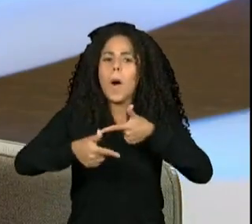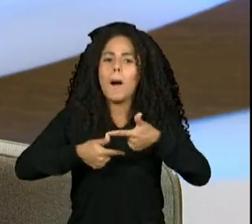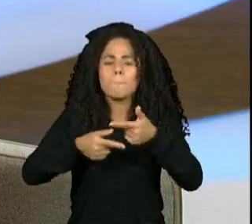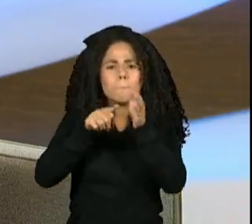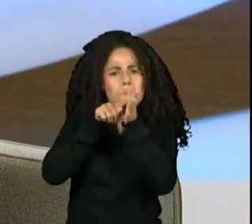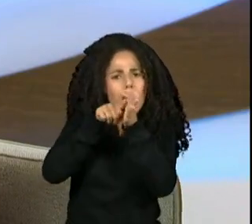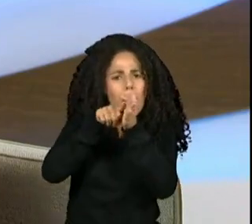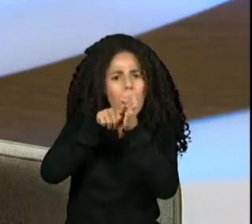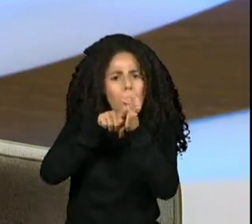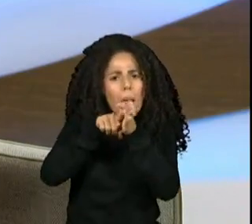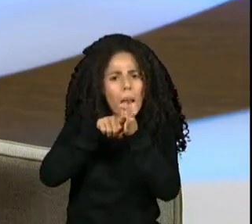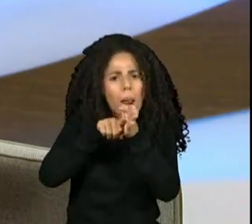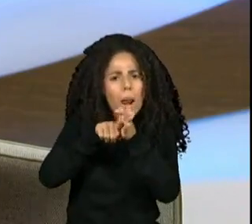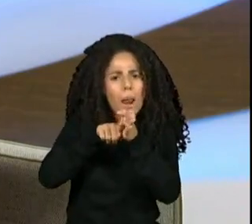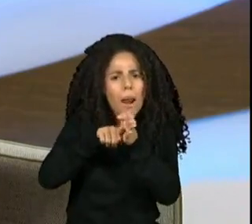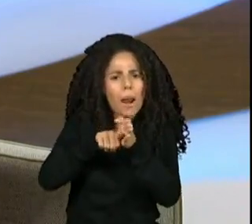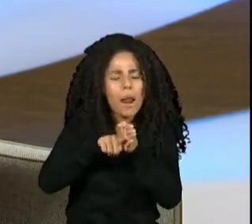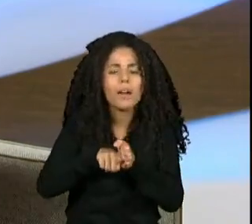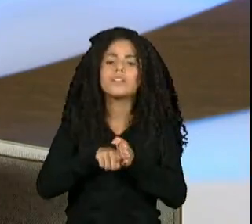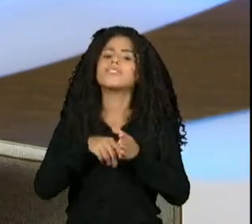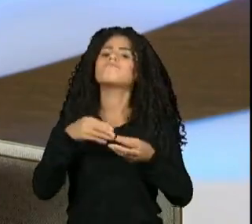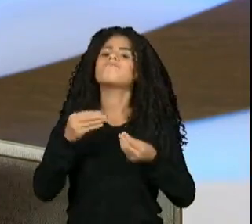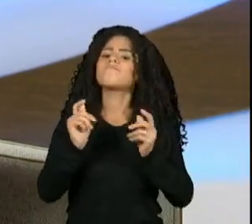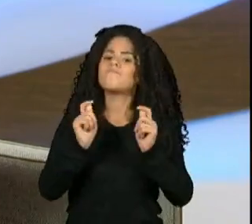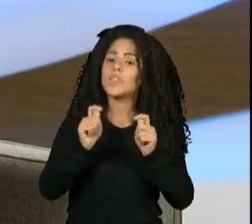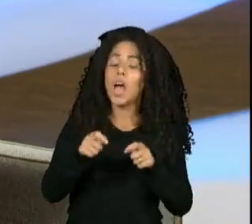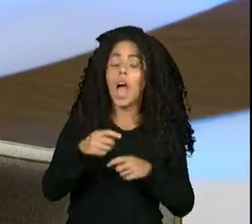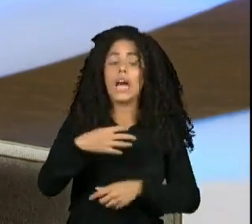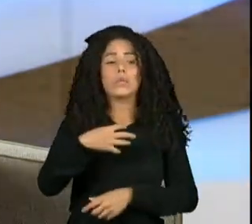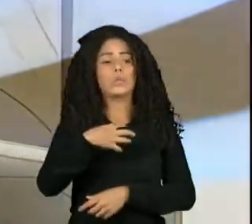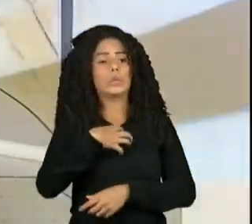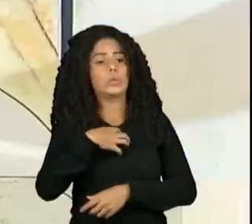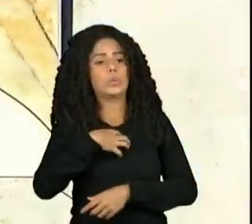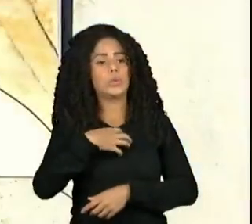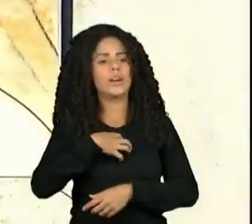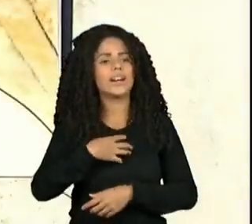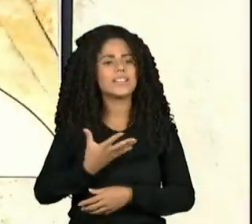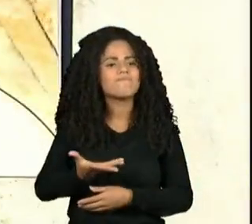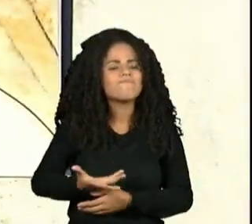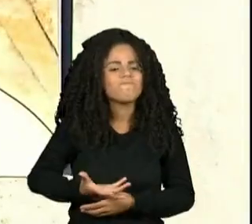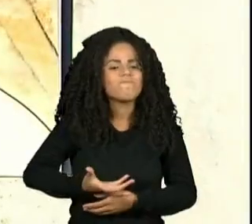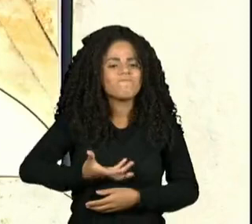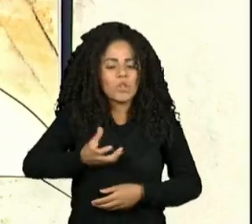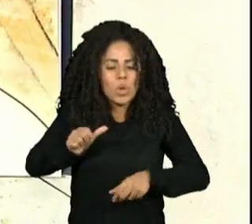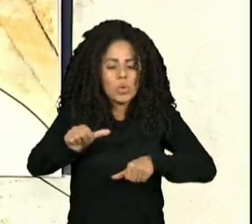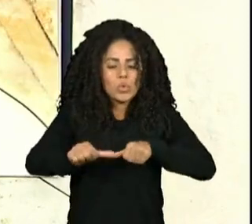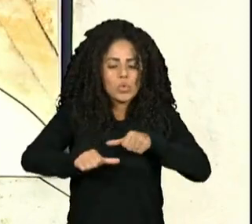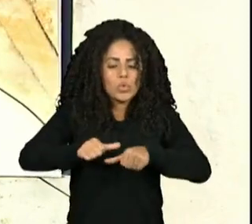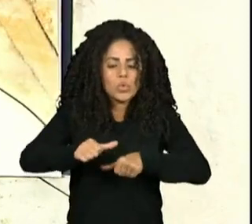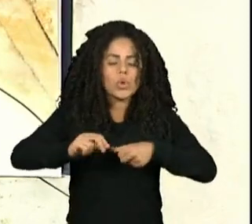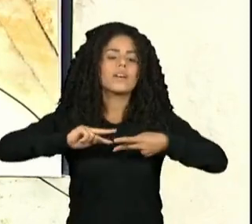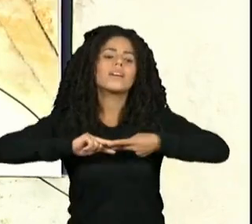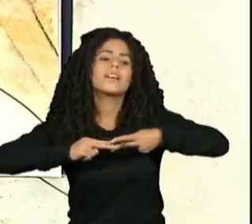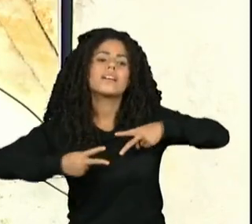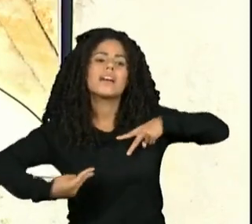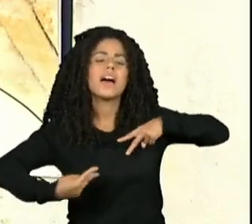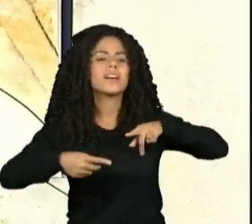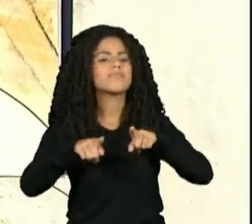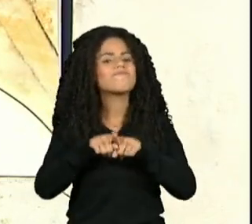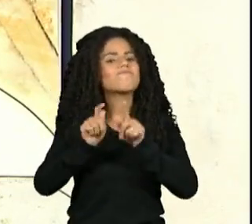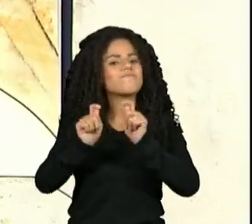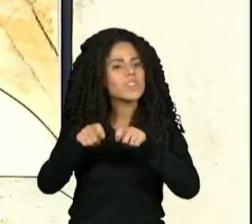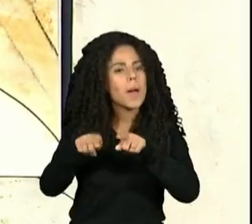pesquisadores fizeram? Além de silenciar os genes que causam a resposta imune, eles também